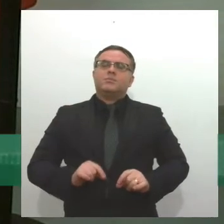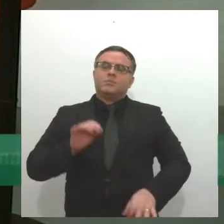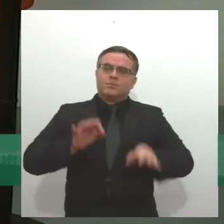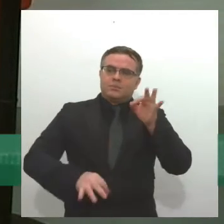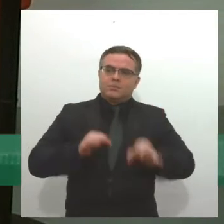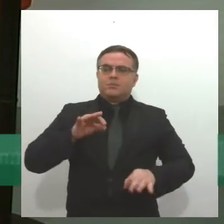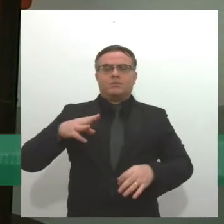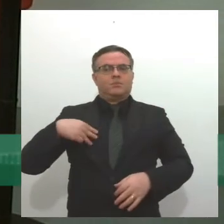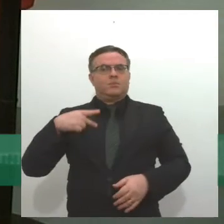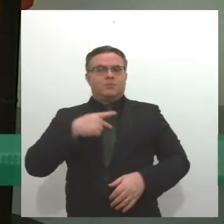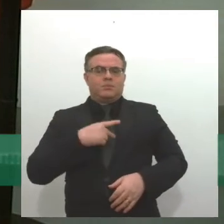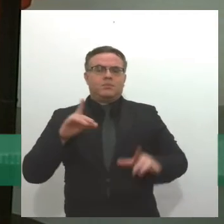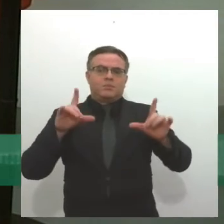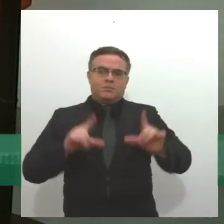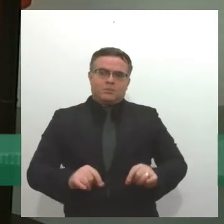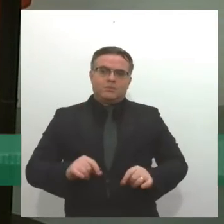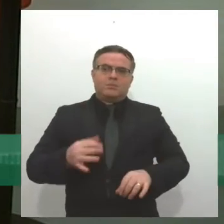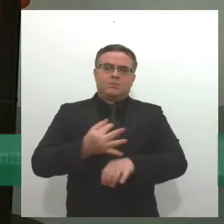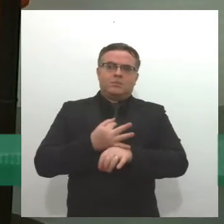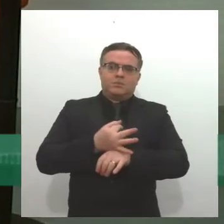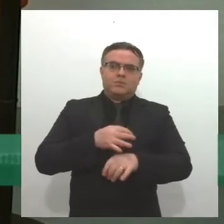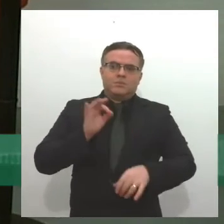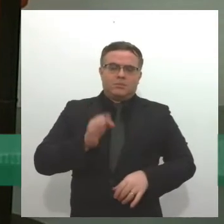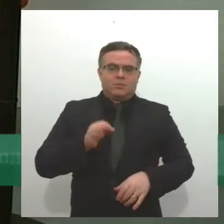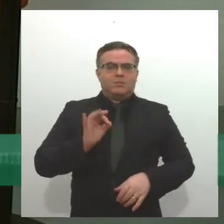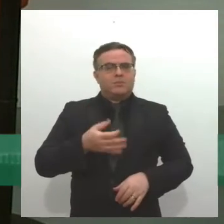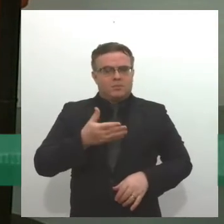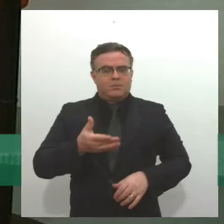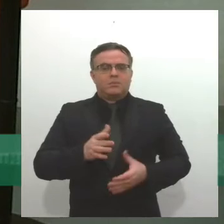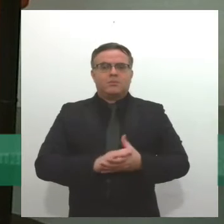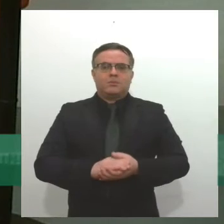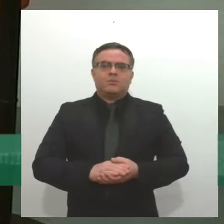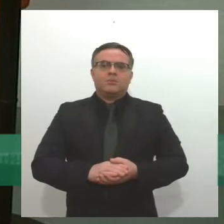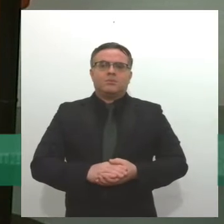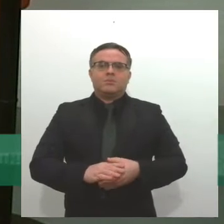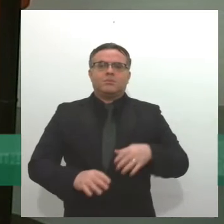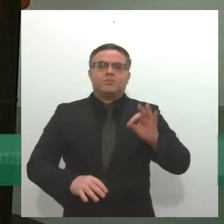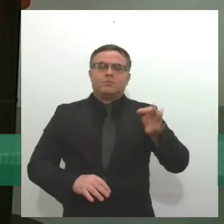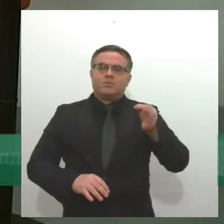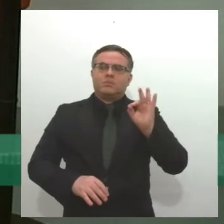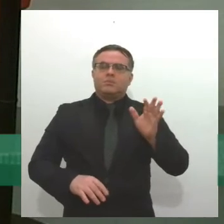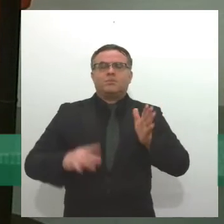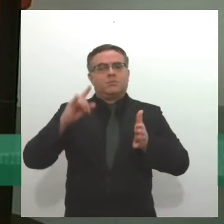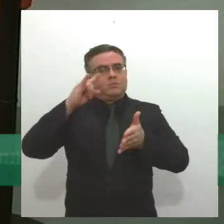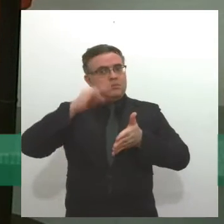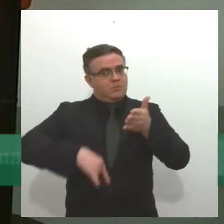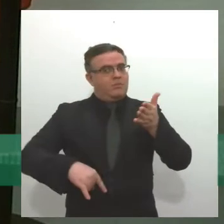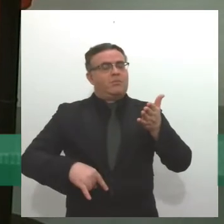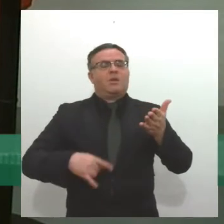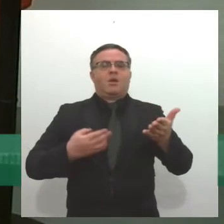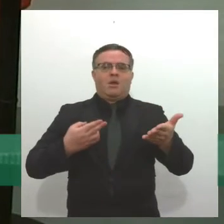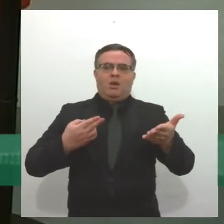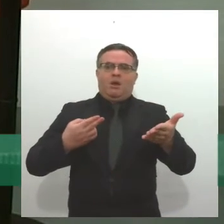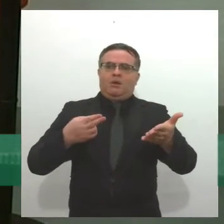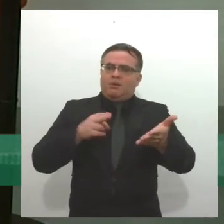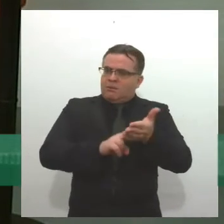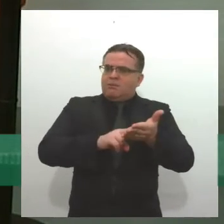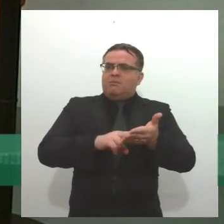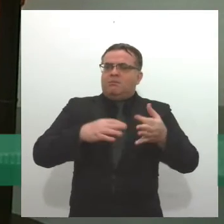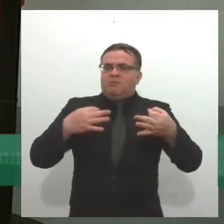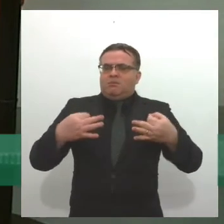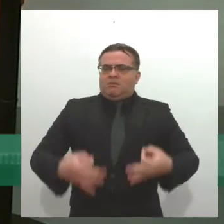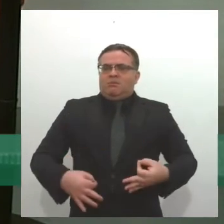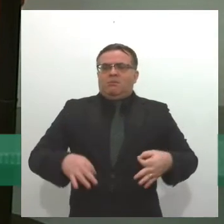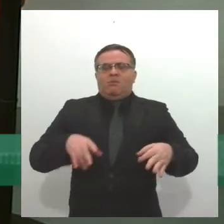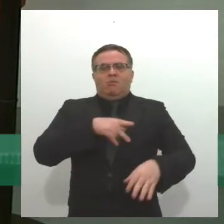Ministério Público e Tribunais de Justiça? Então, eu fiz um documento oficiando ao presidente da